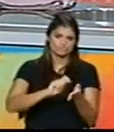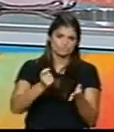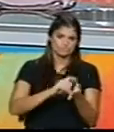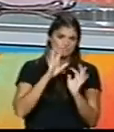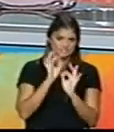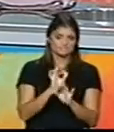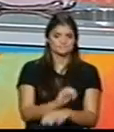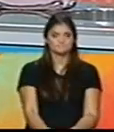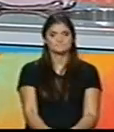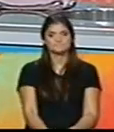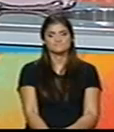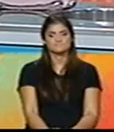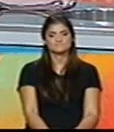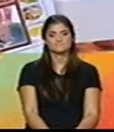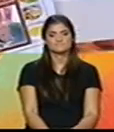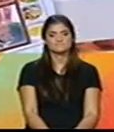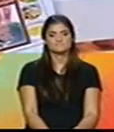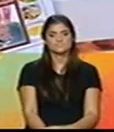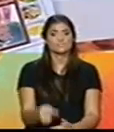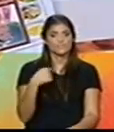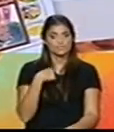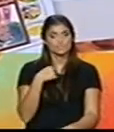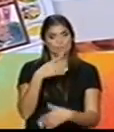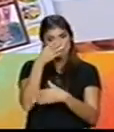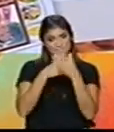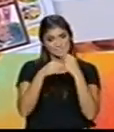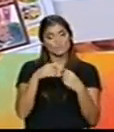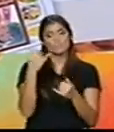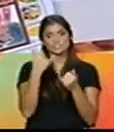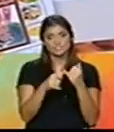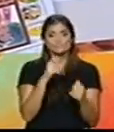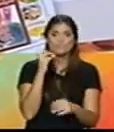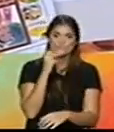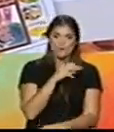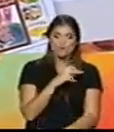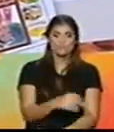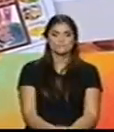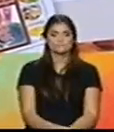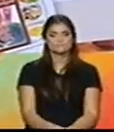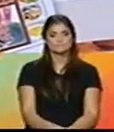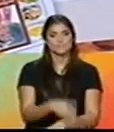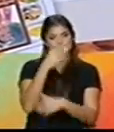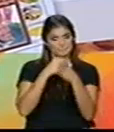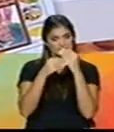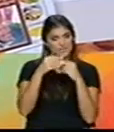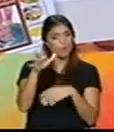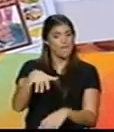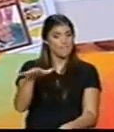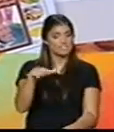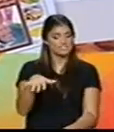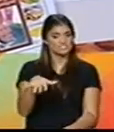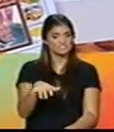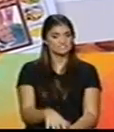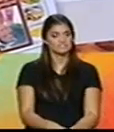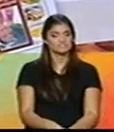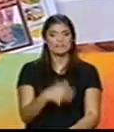sim. Sim, eu aprendi com as tias, com a avó, aprendi com elas, na